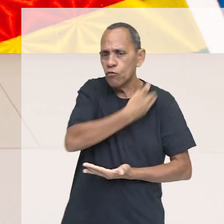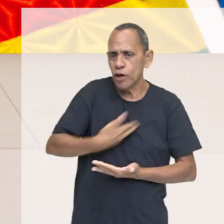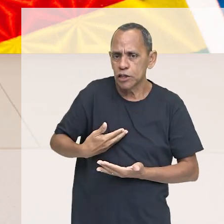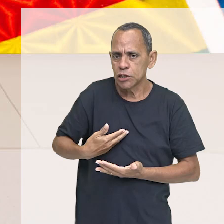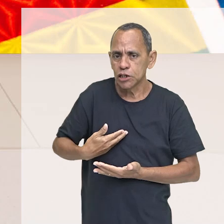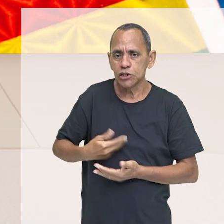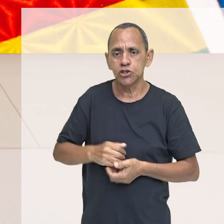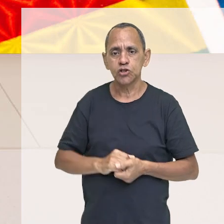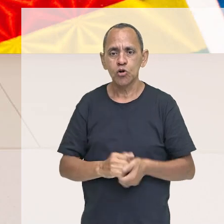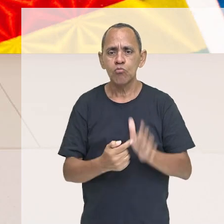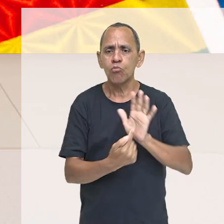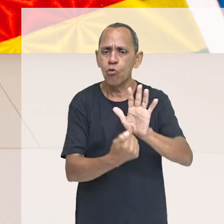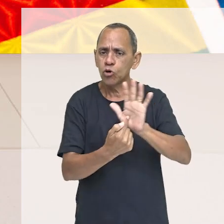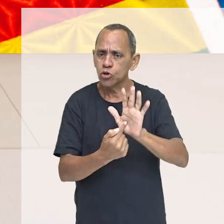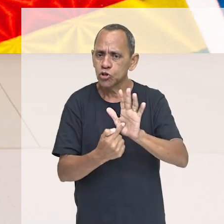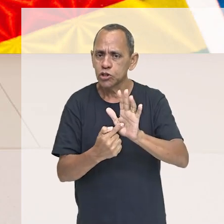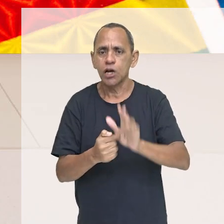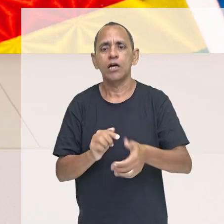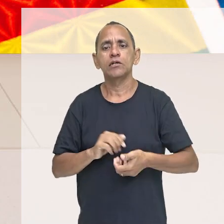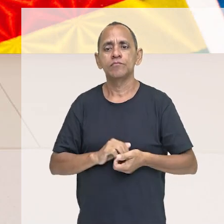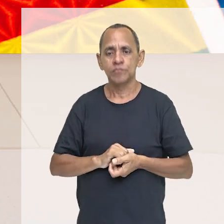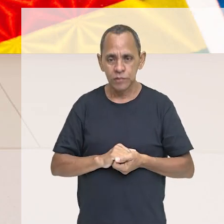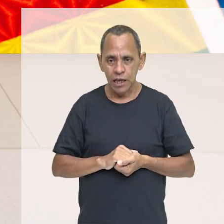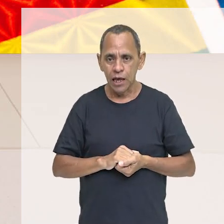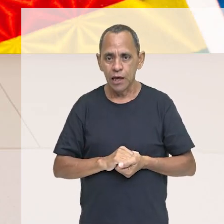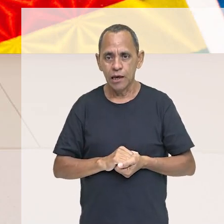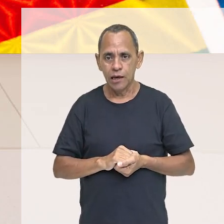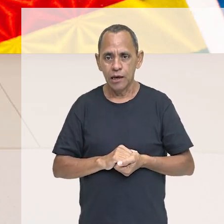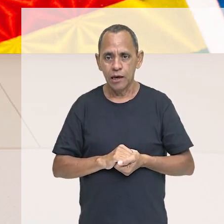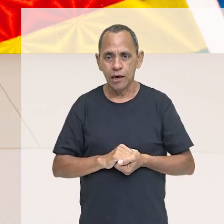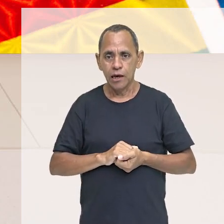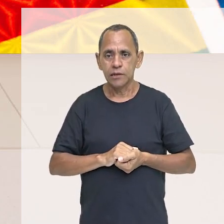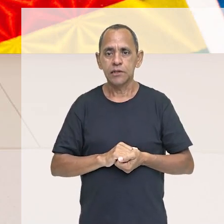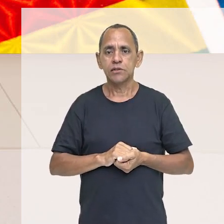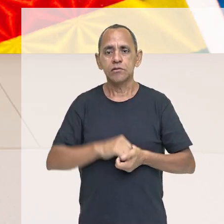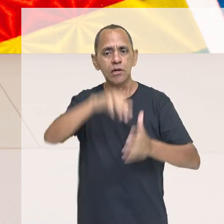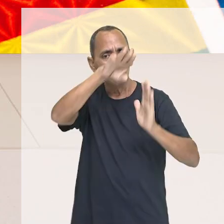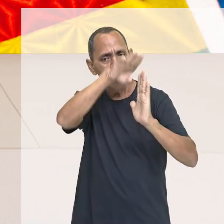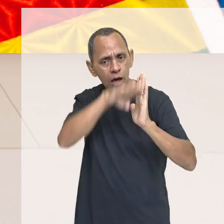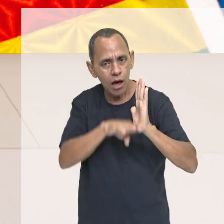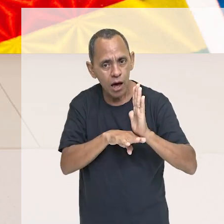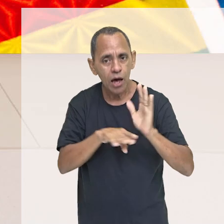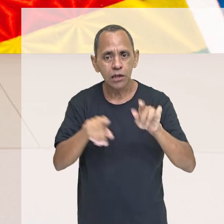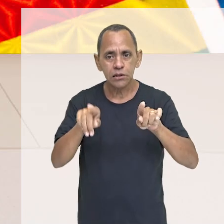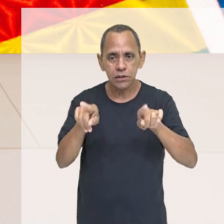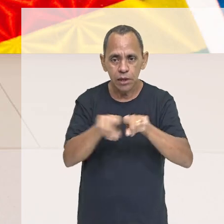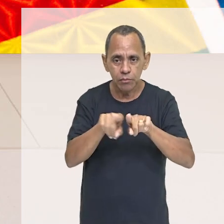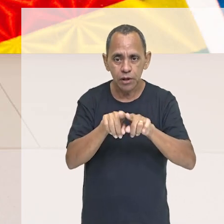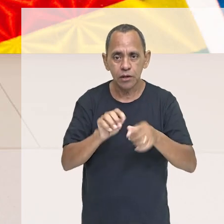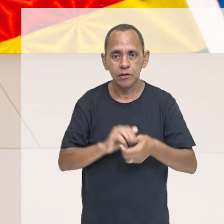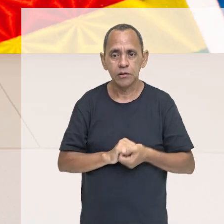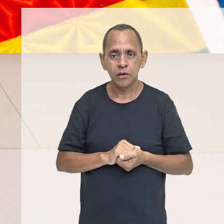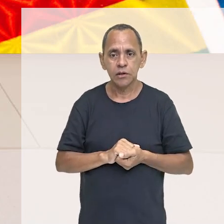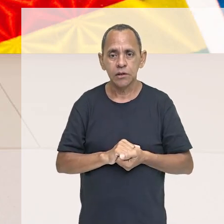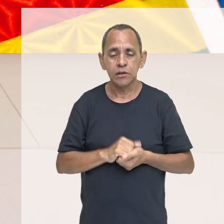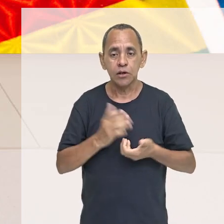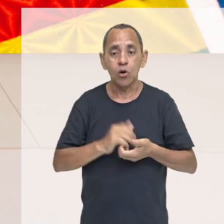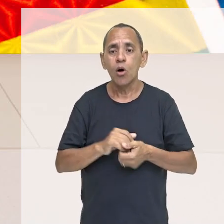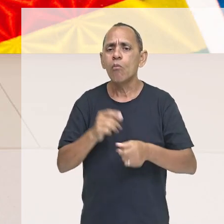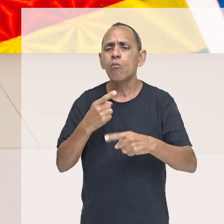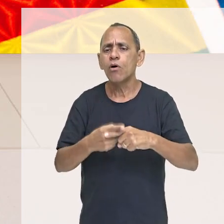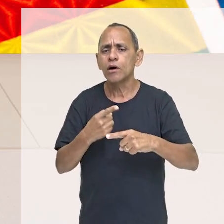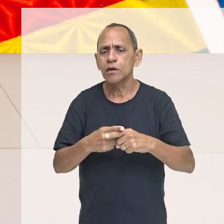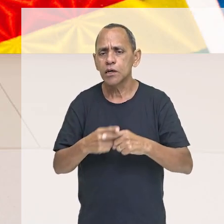essas medidas. E aí vocês vão já entender por que o populismo ele é assim uma política,